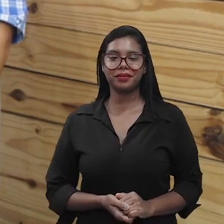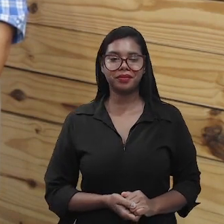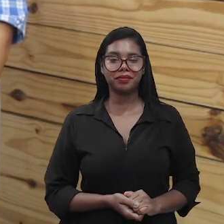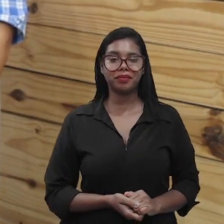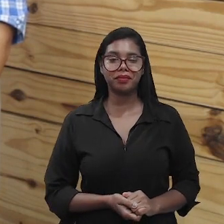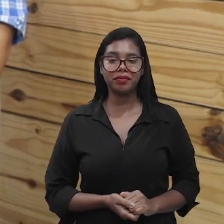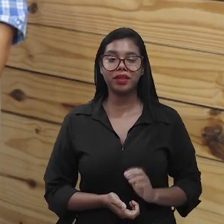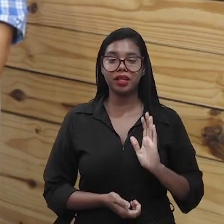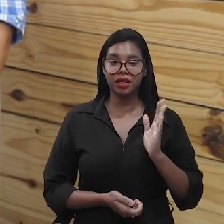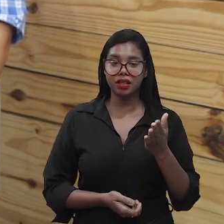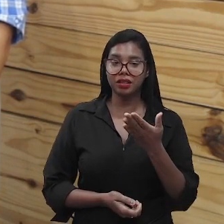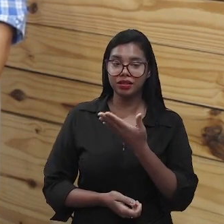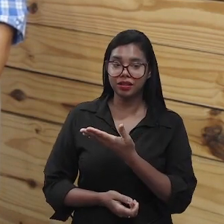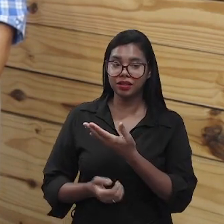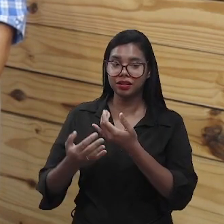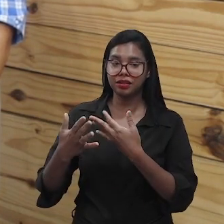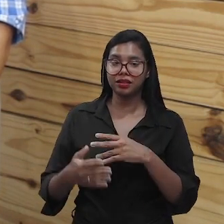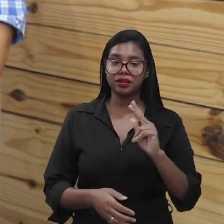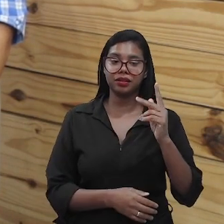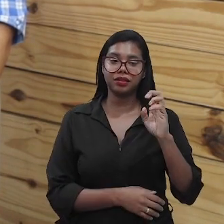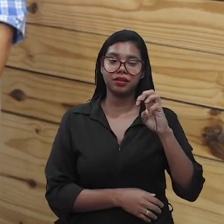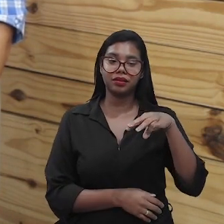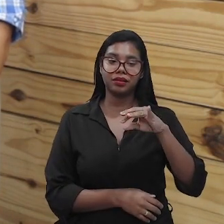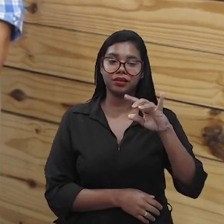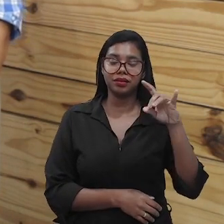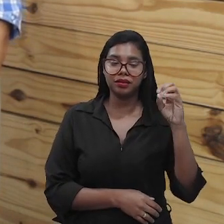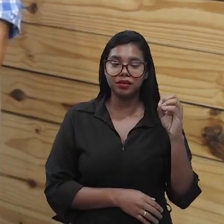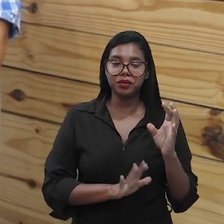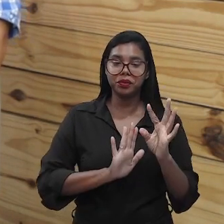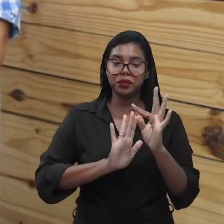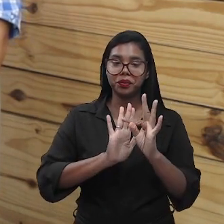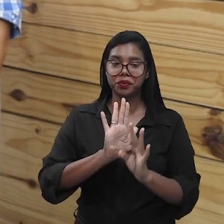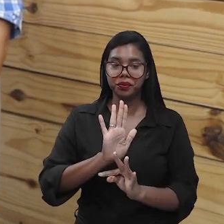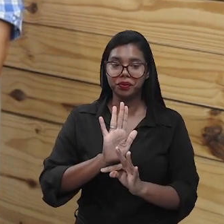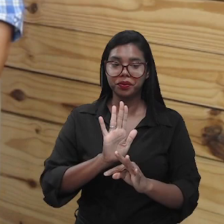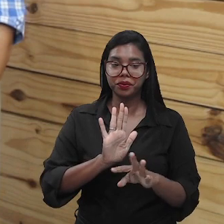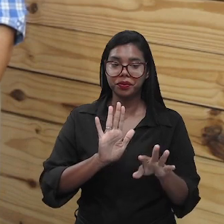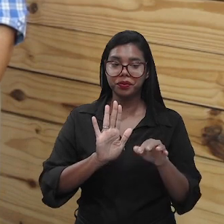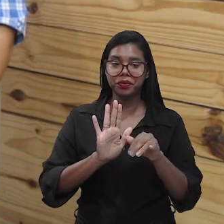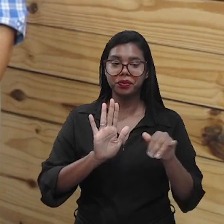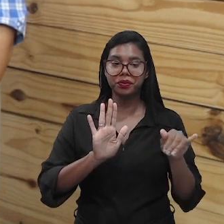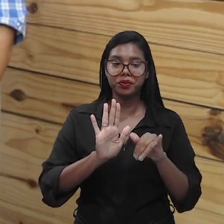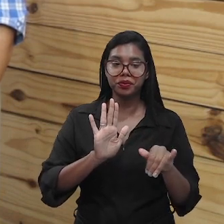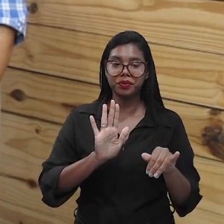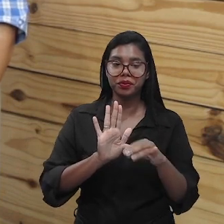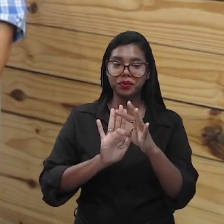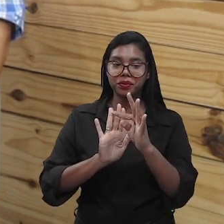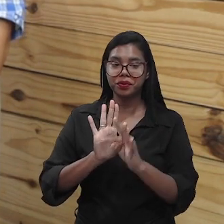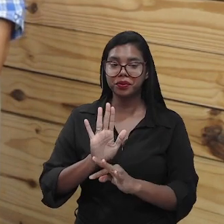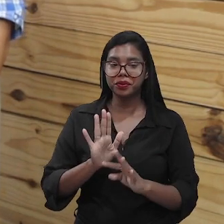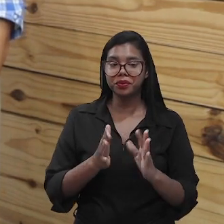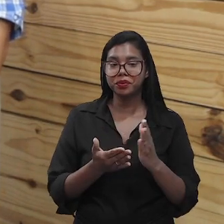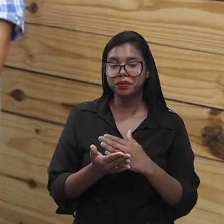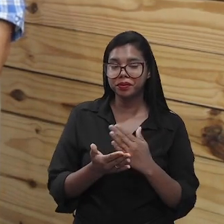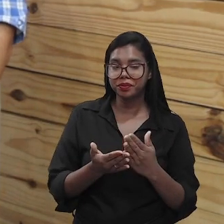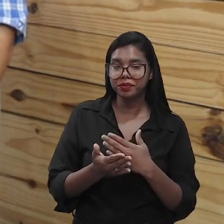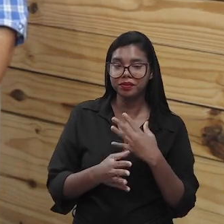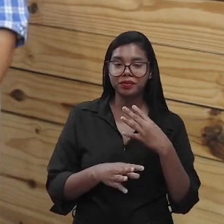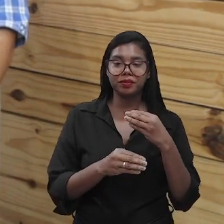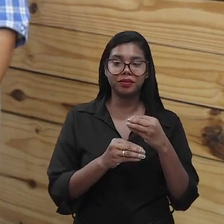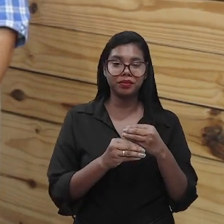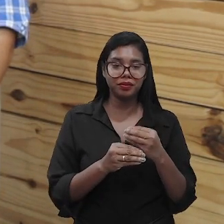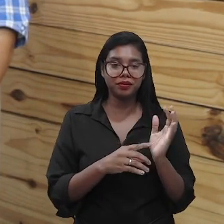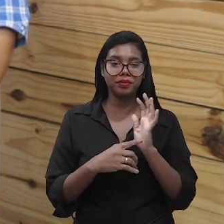que o texto que era posto para fazer a divulgação do livro, não necessariamente, isso eu só aprendi em Emílio,